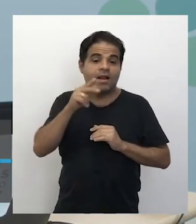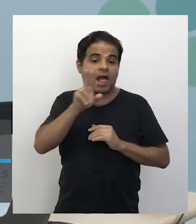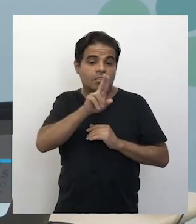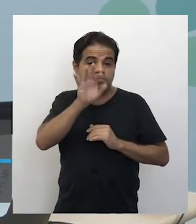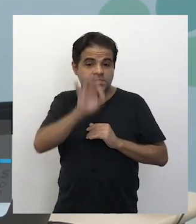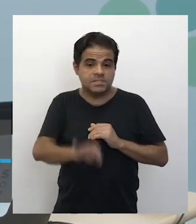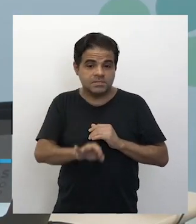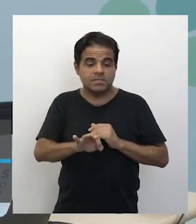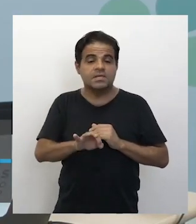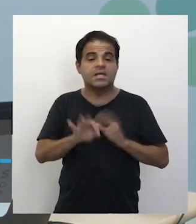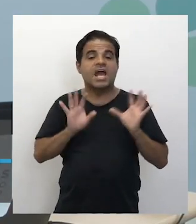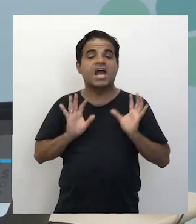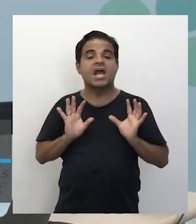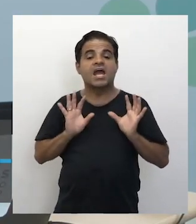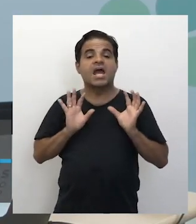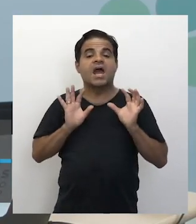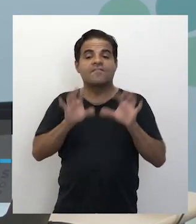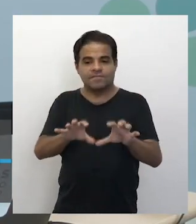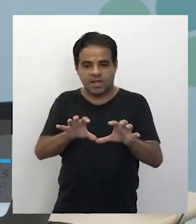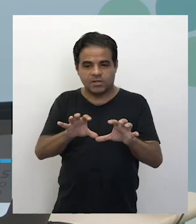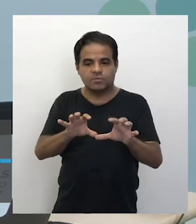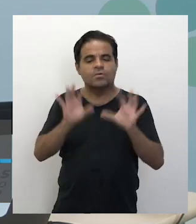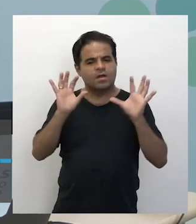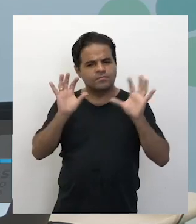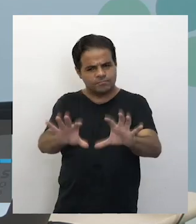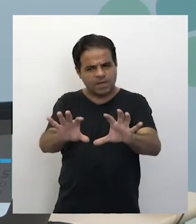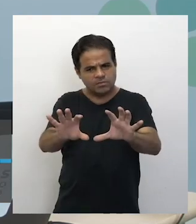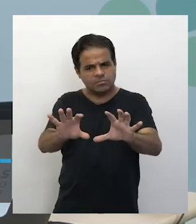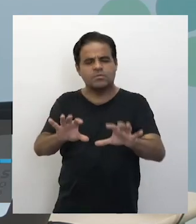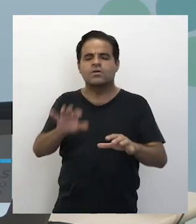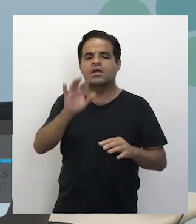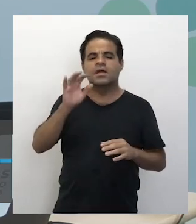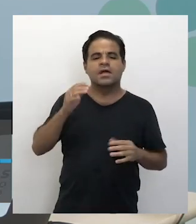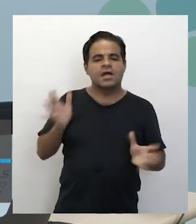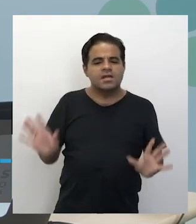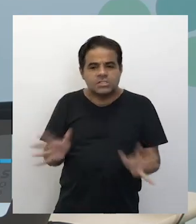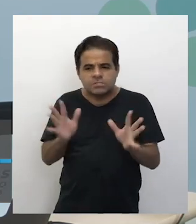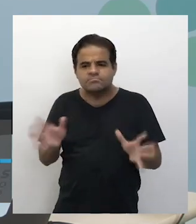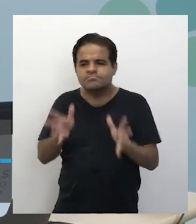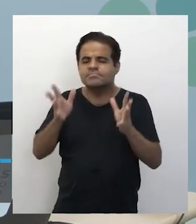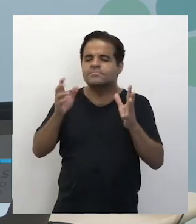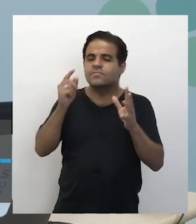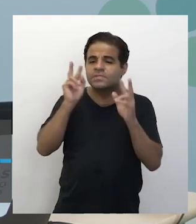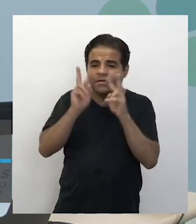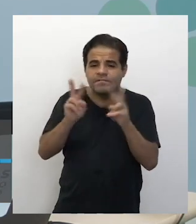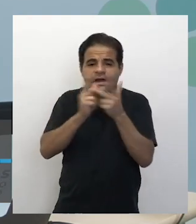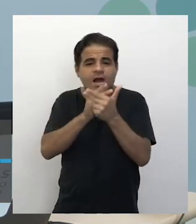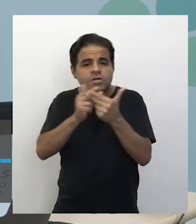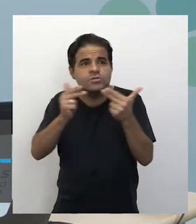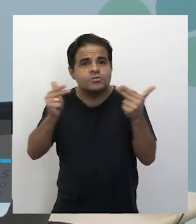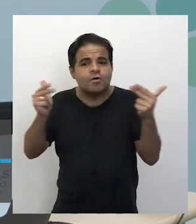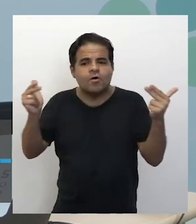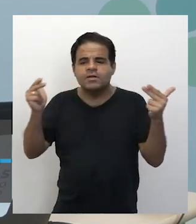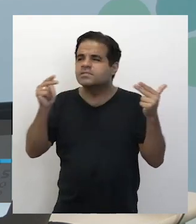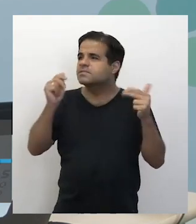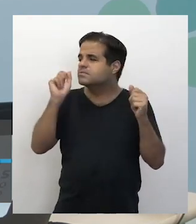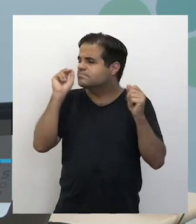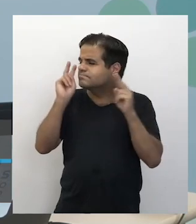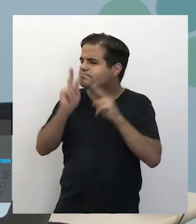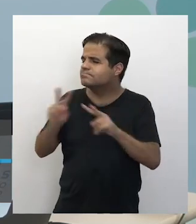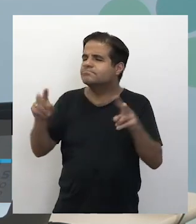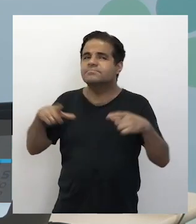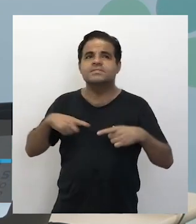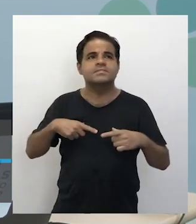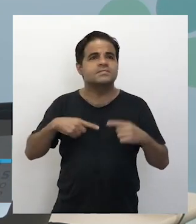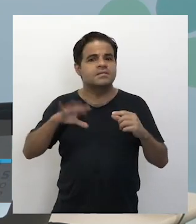como efeito Einstellung, que é exatamente você enxergar as coisas. E o que acontece? Você